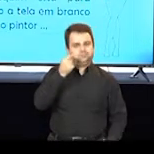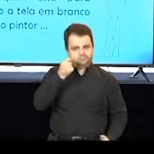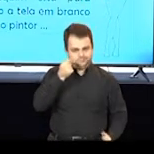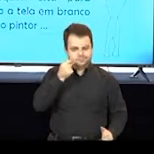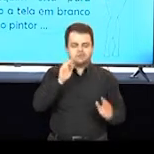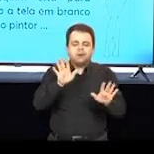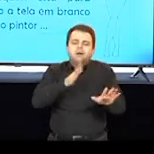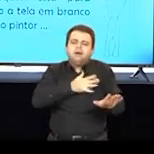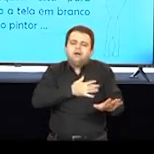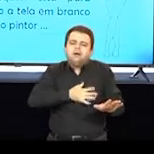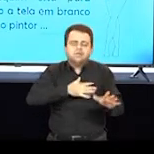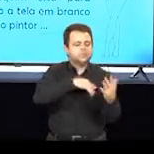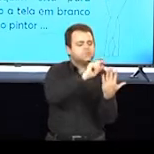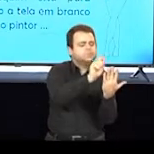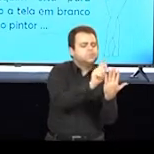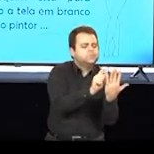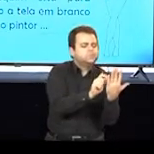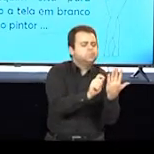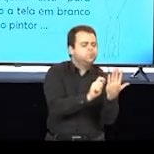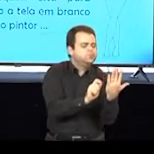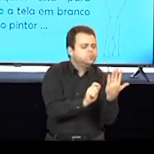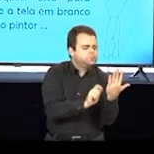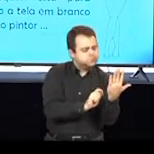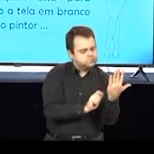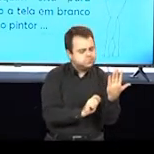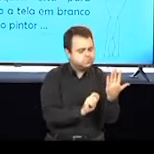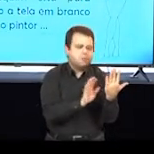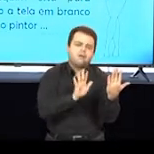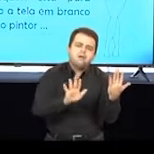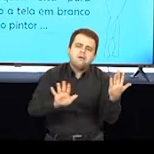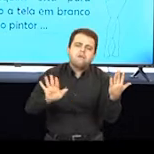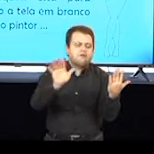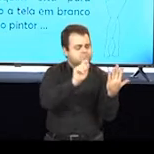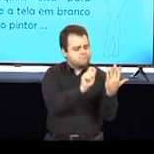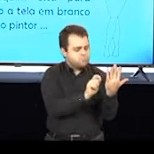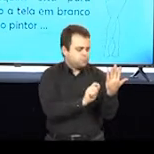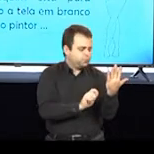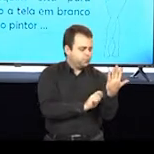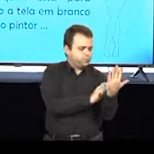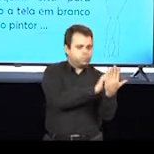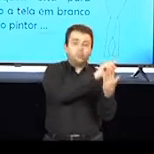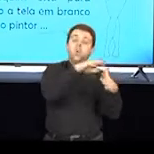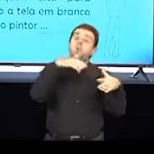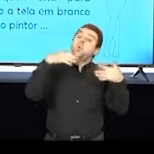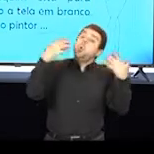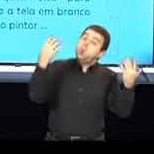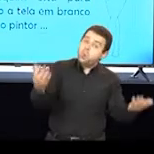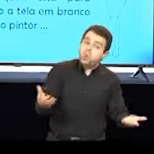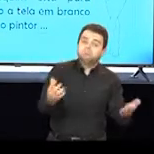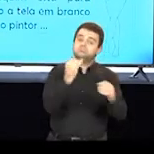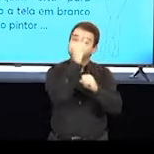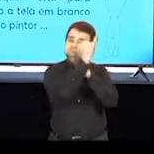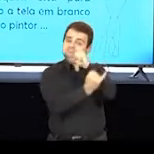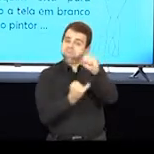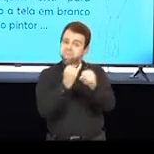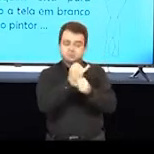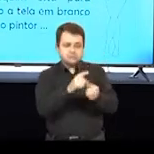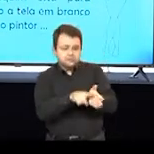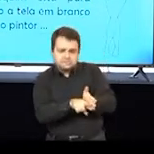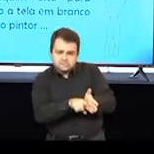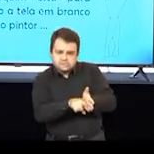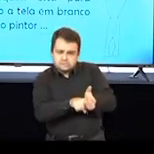traçando bem levinho a silhueta do seu manequim. Você pode também pesquisar na internet,